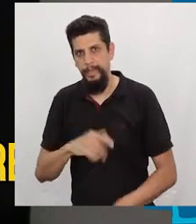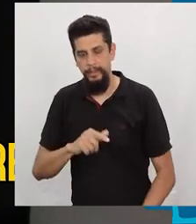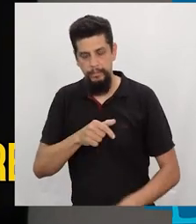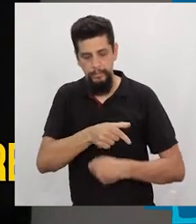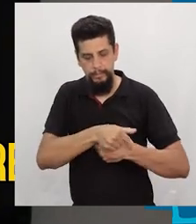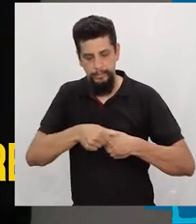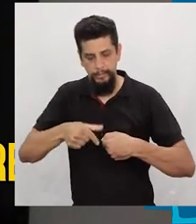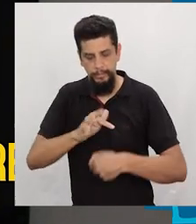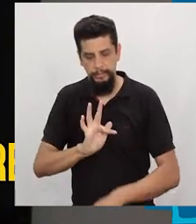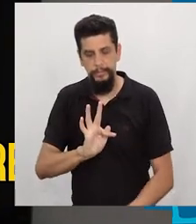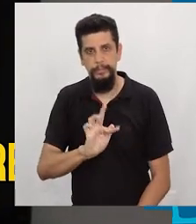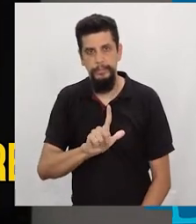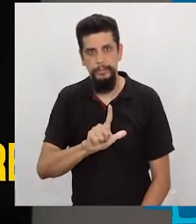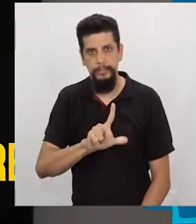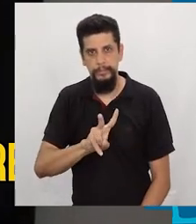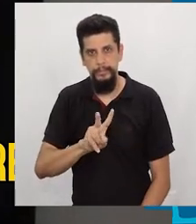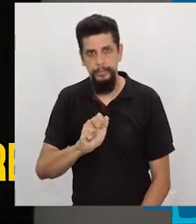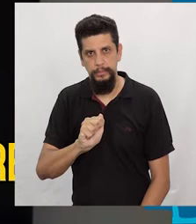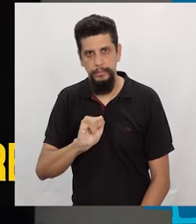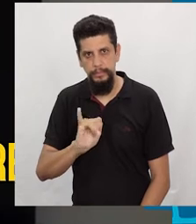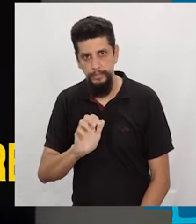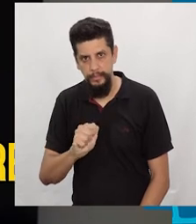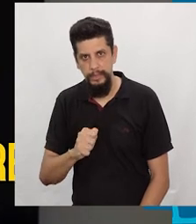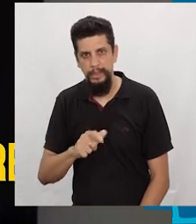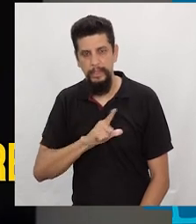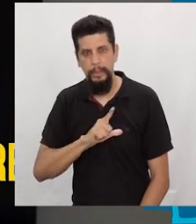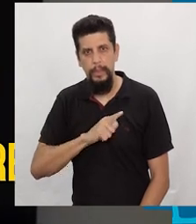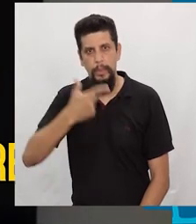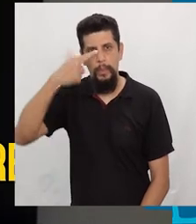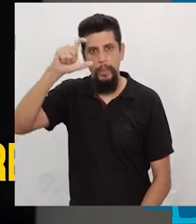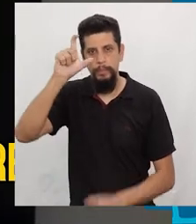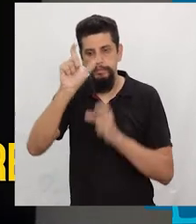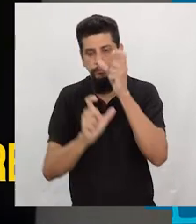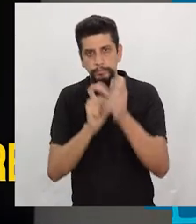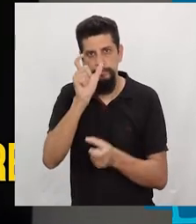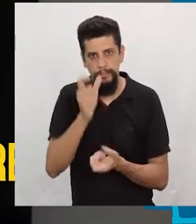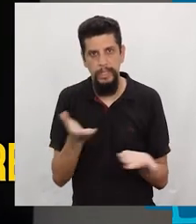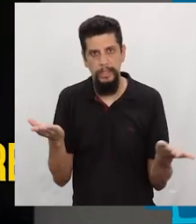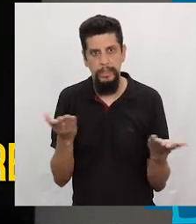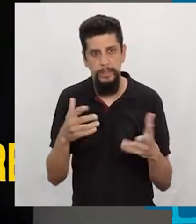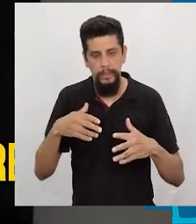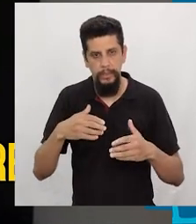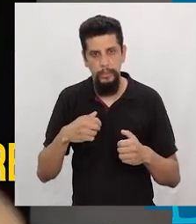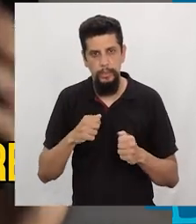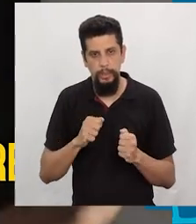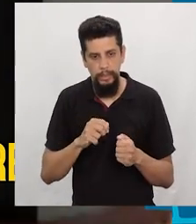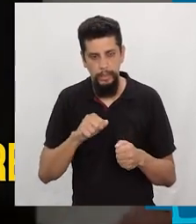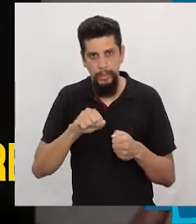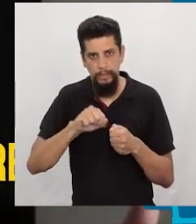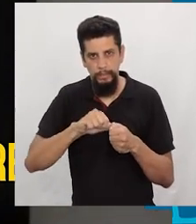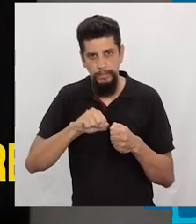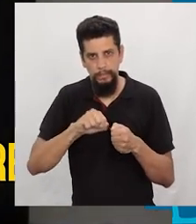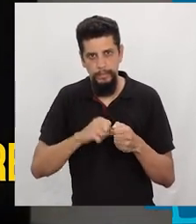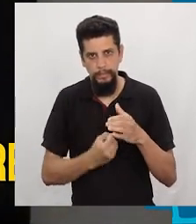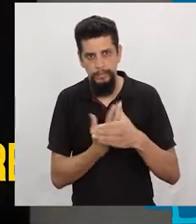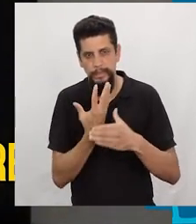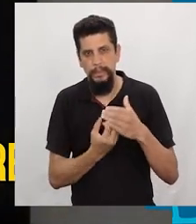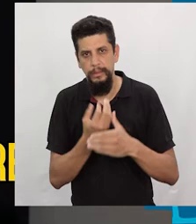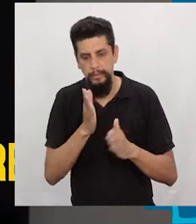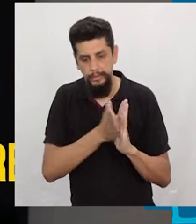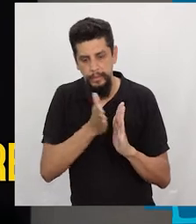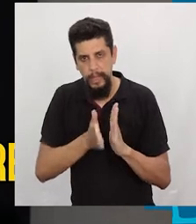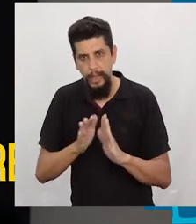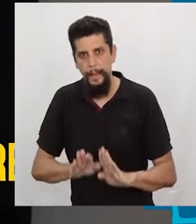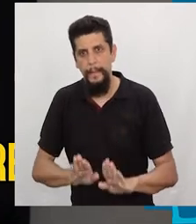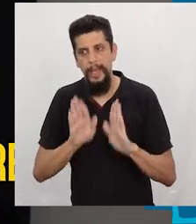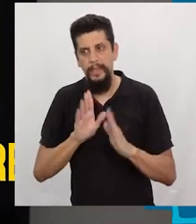eu, é a Flávia Lins. E depois eu e outros colaboradores de roteiro entramos junto com ela para ajudar a criar todo o episódio.